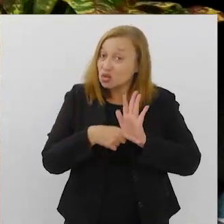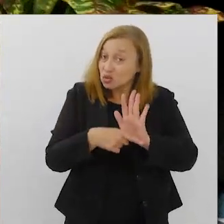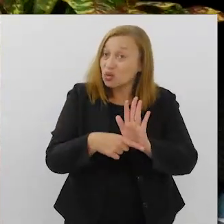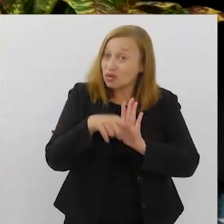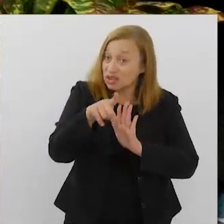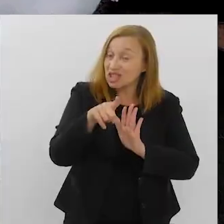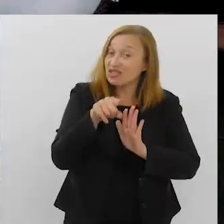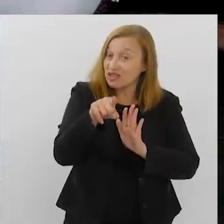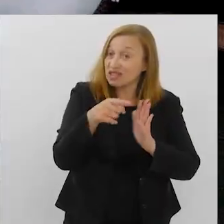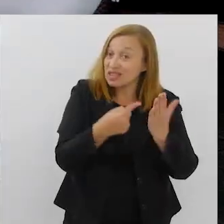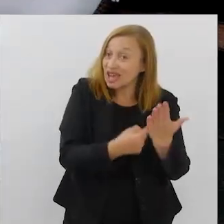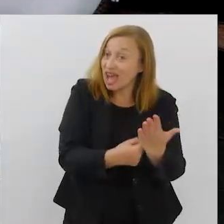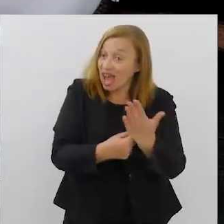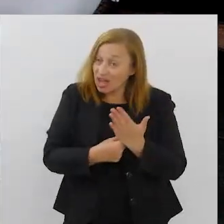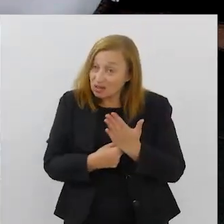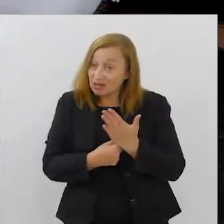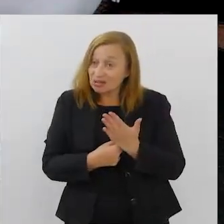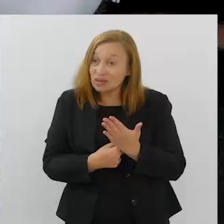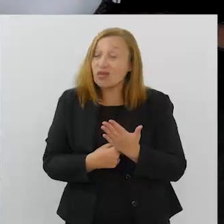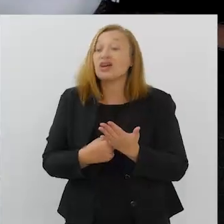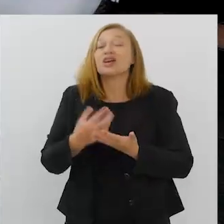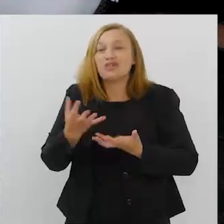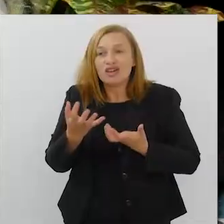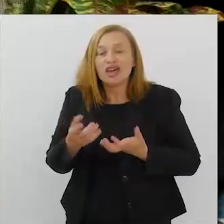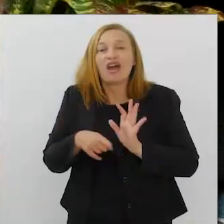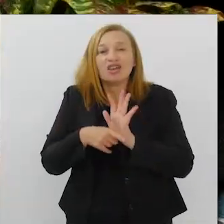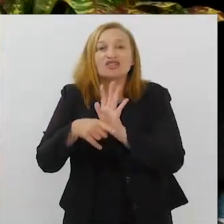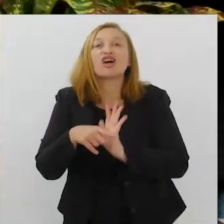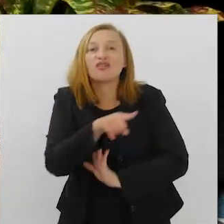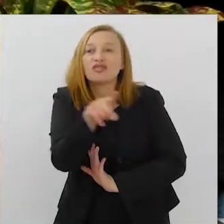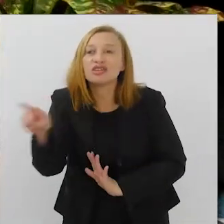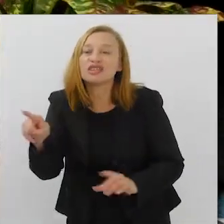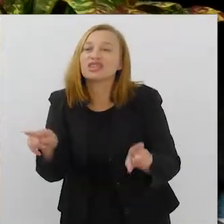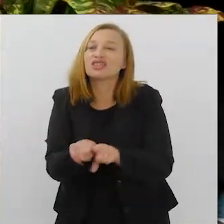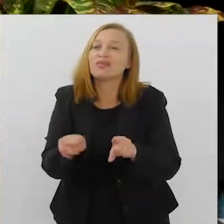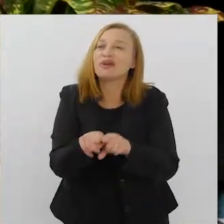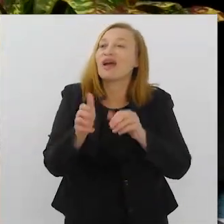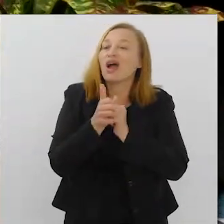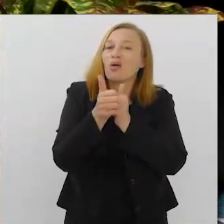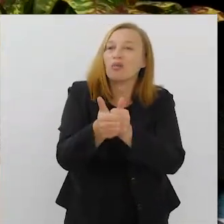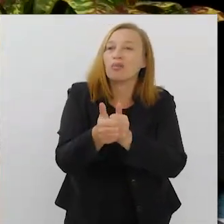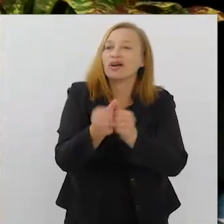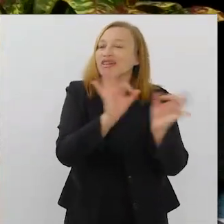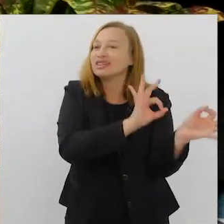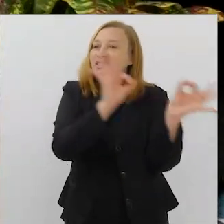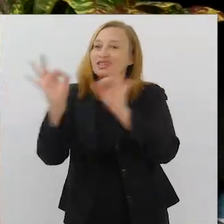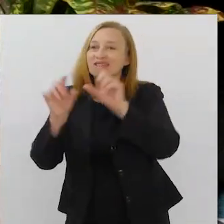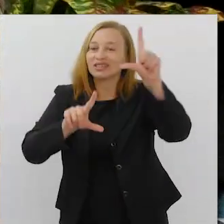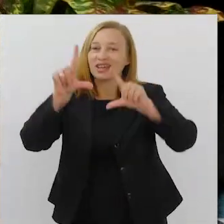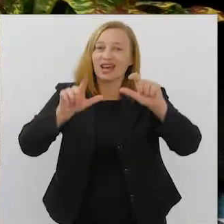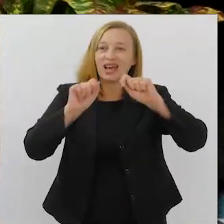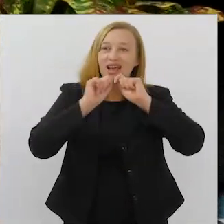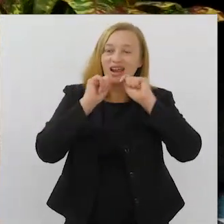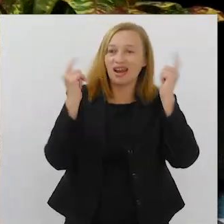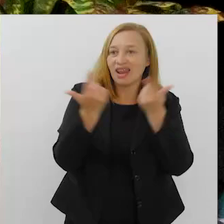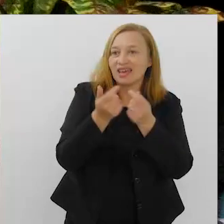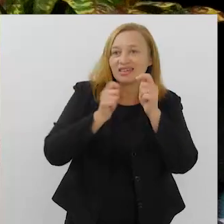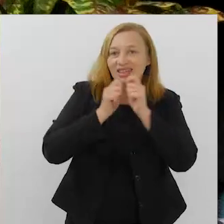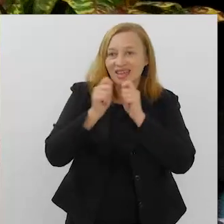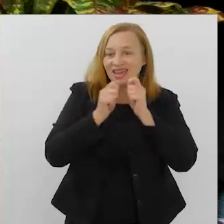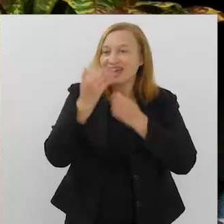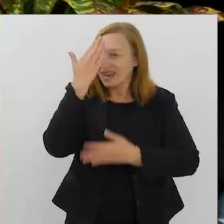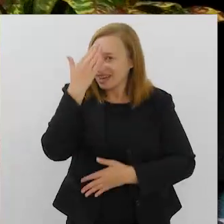e você já me contagiou. E eu espero estar também contagiando a você que nos acompanha no nosso